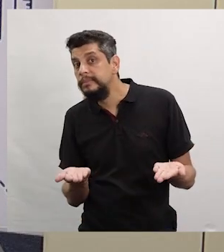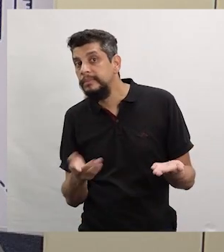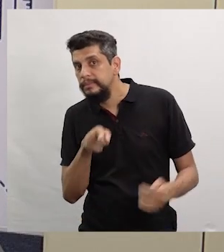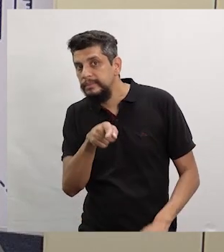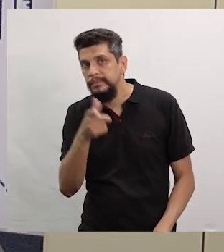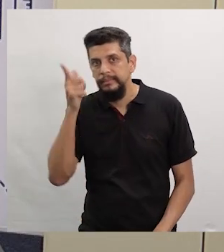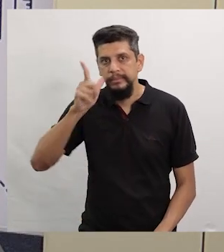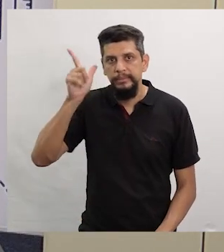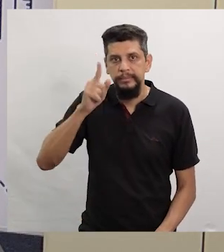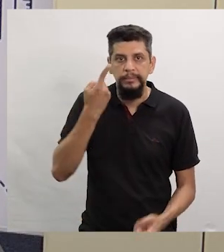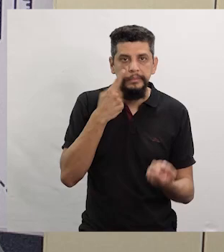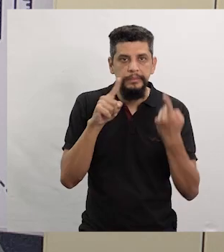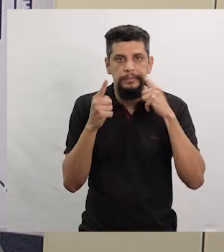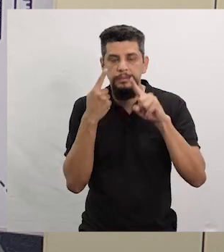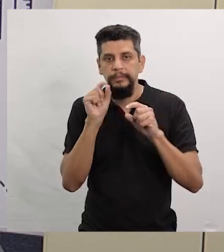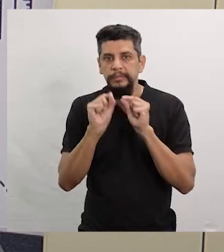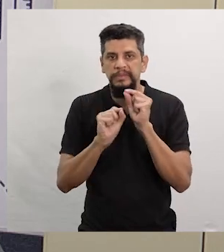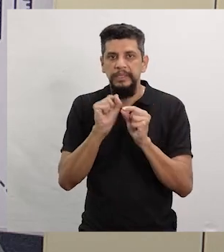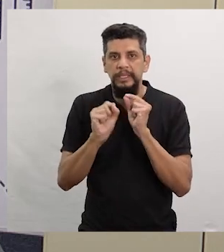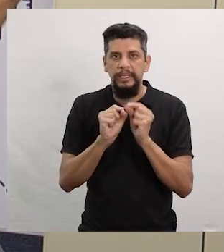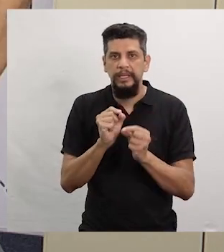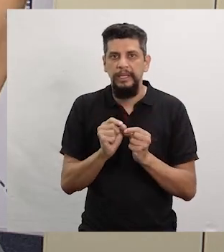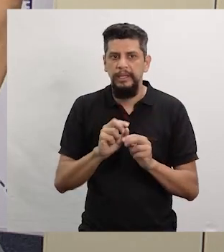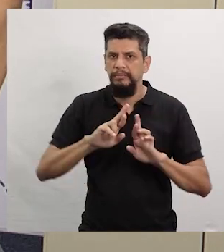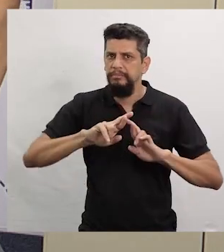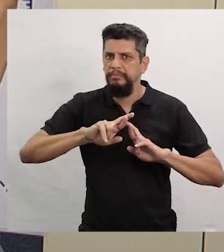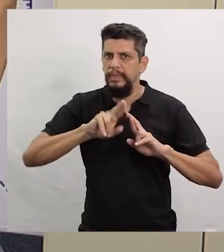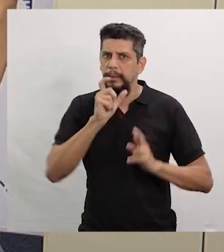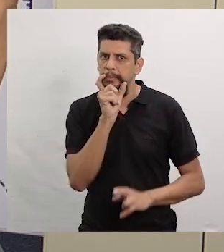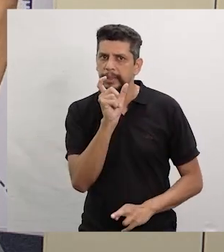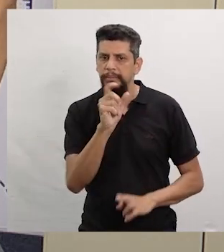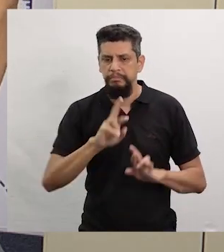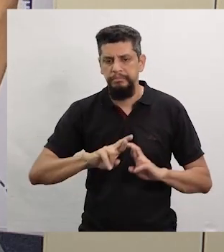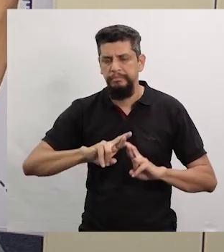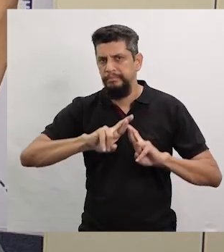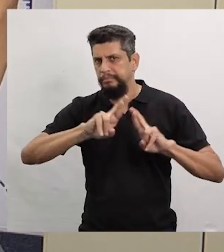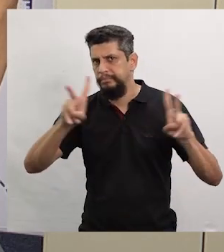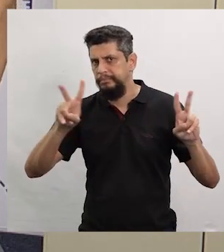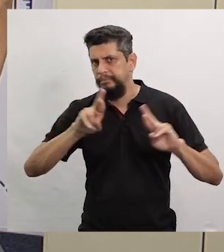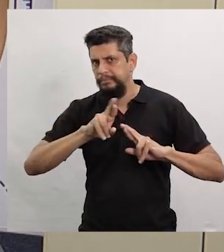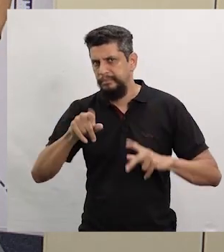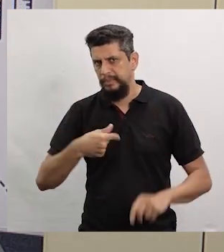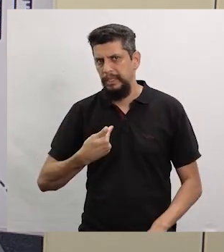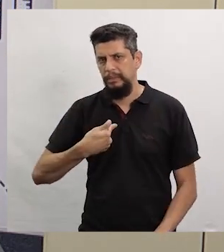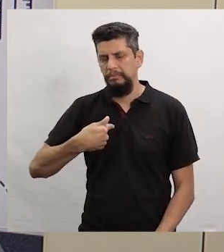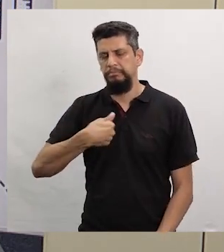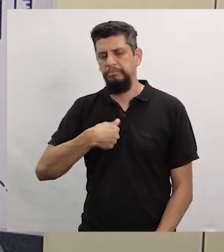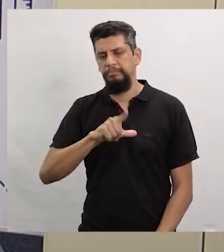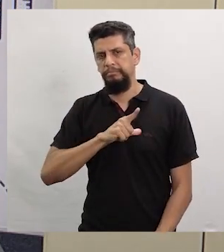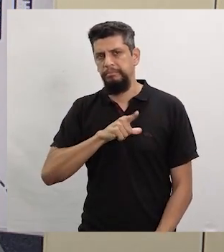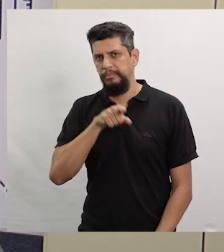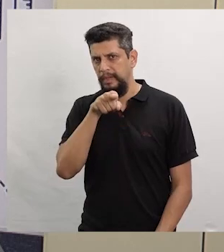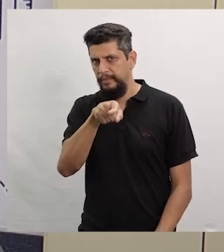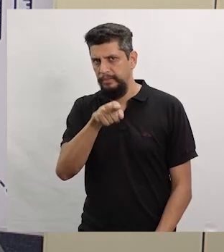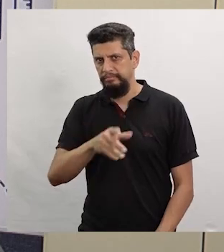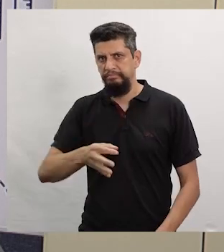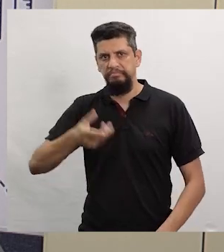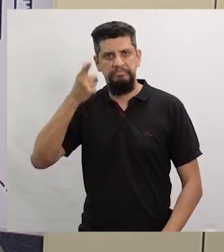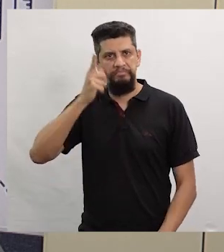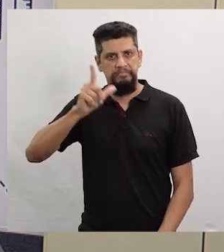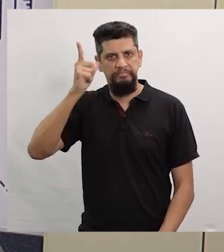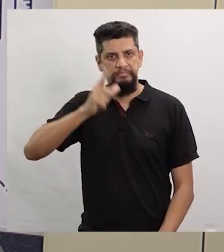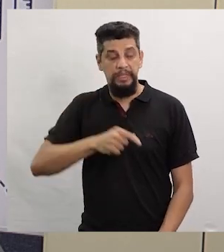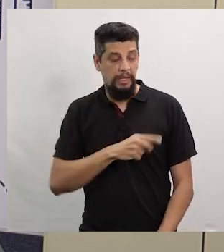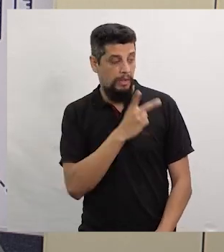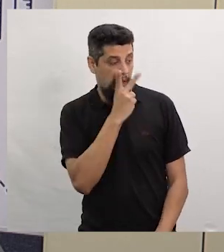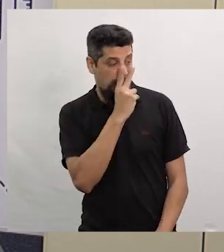E aí Conseguiram de descobrir quem que é o invasor Ali temos certeza que eles conseguiram